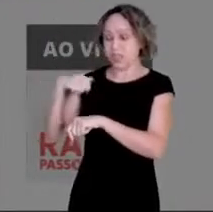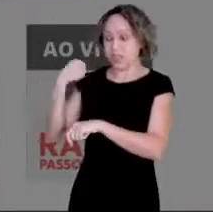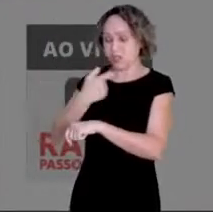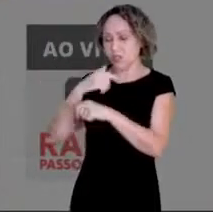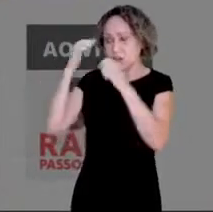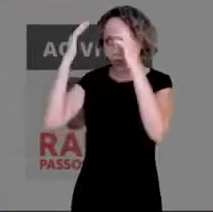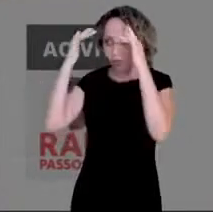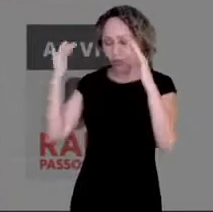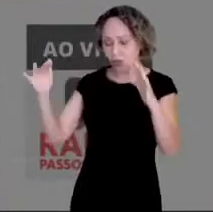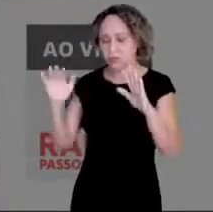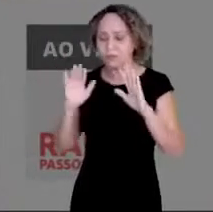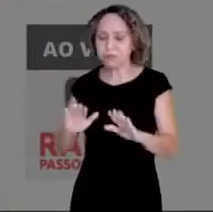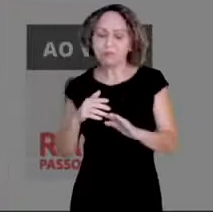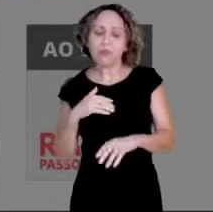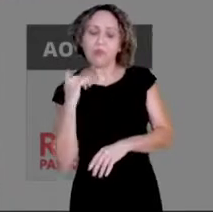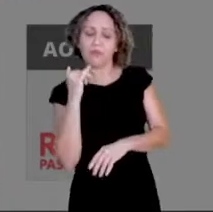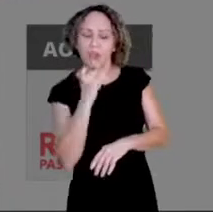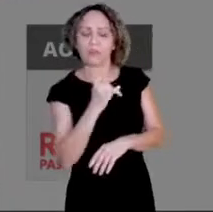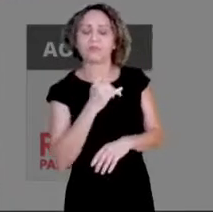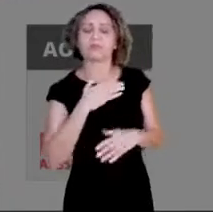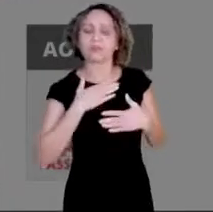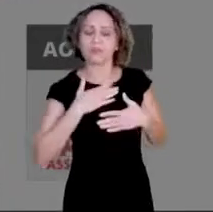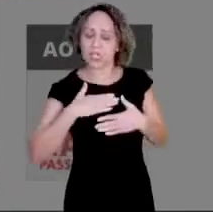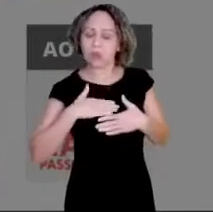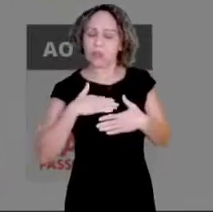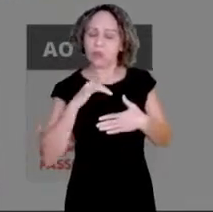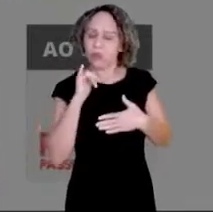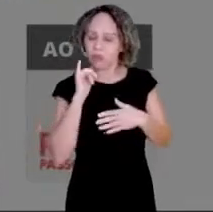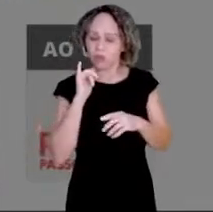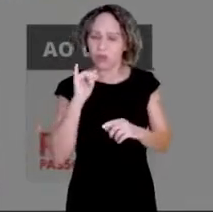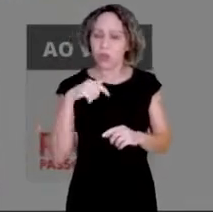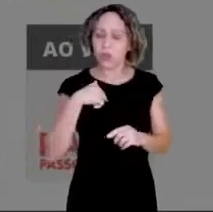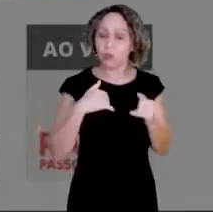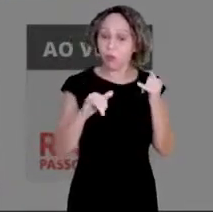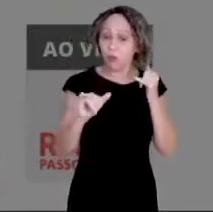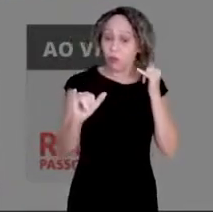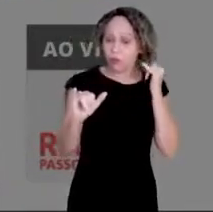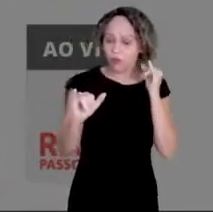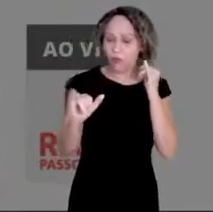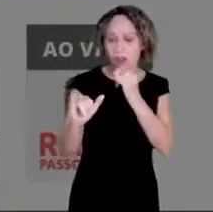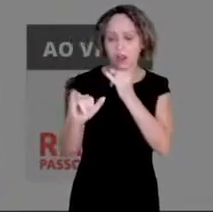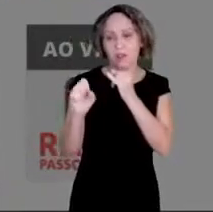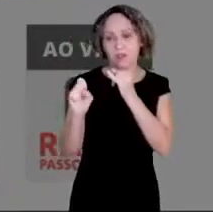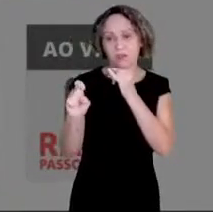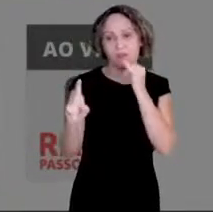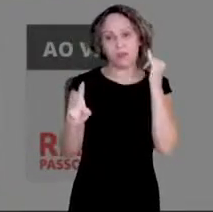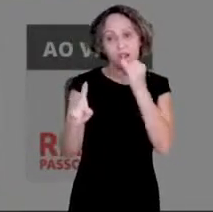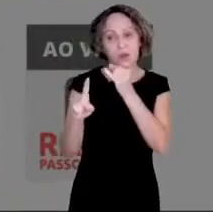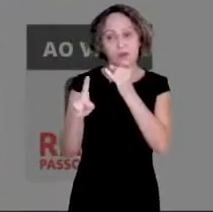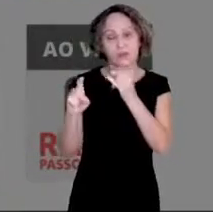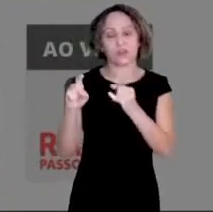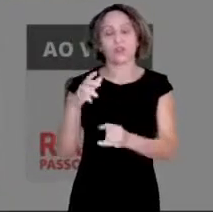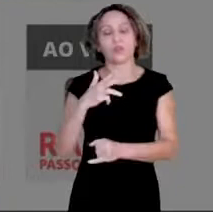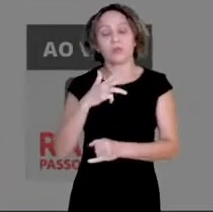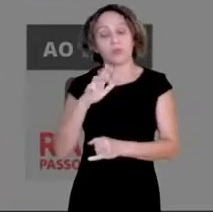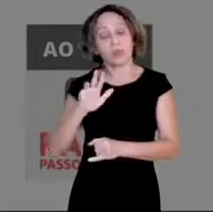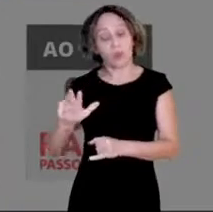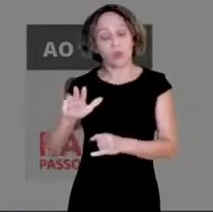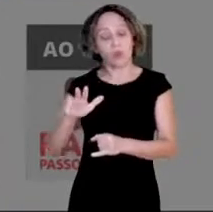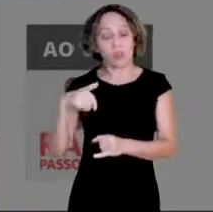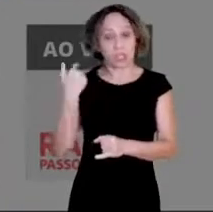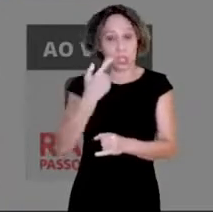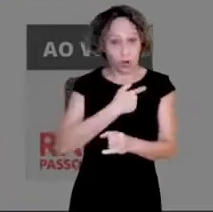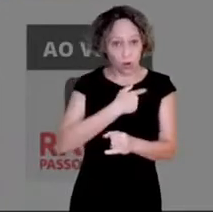falou, que deveria ser através do governo federal. Isso deveria ser acampado pelo governo federal.